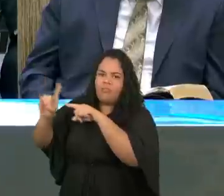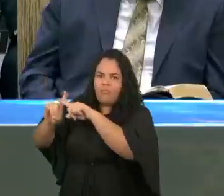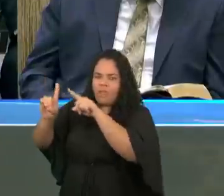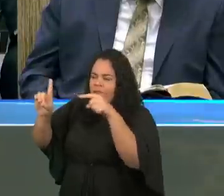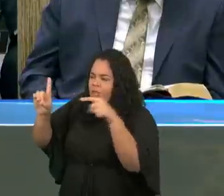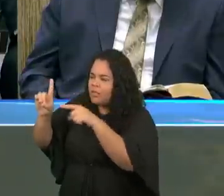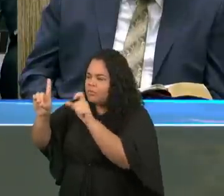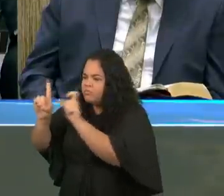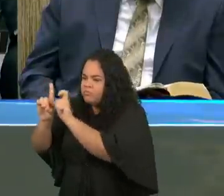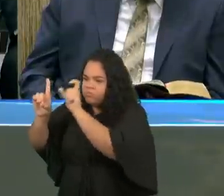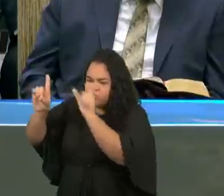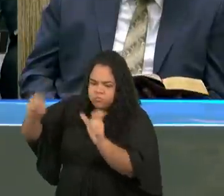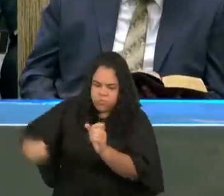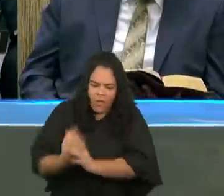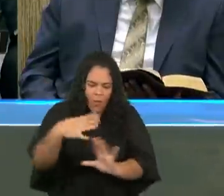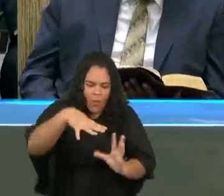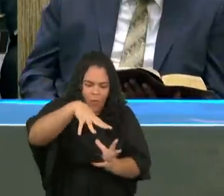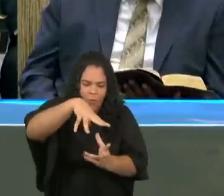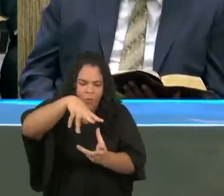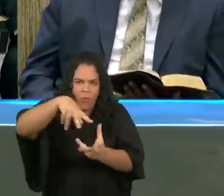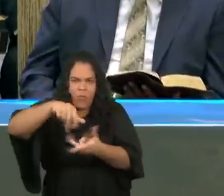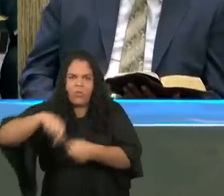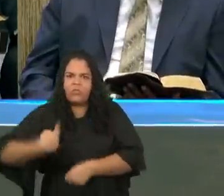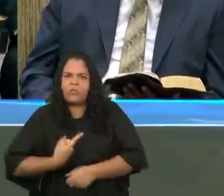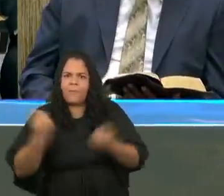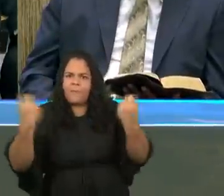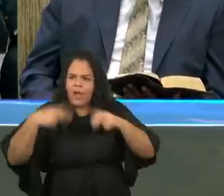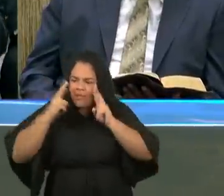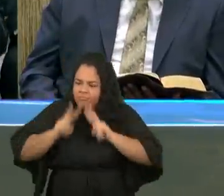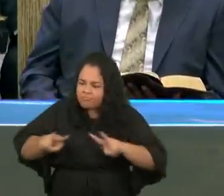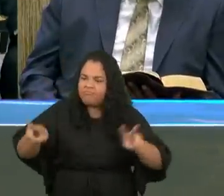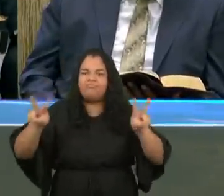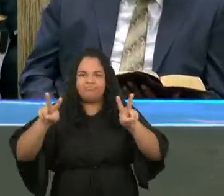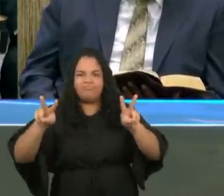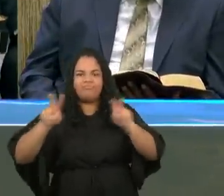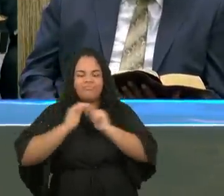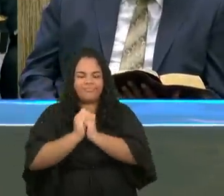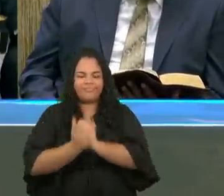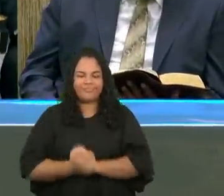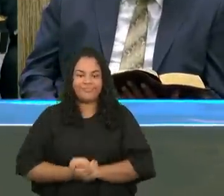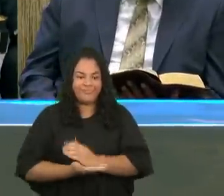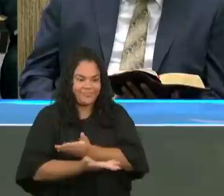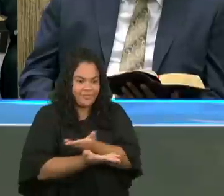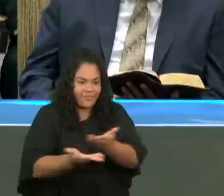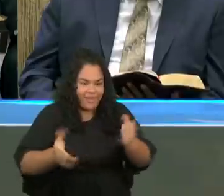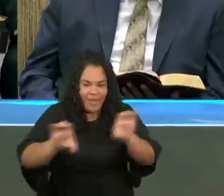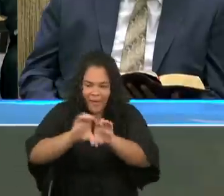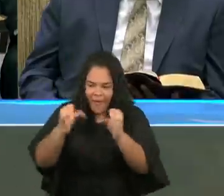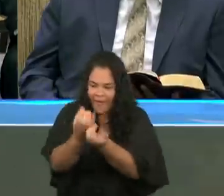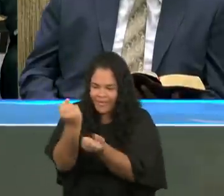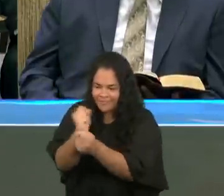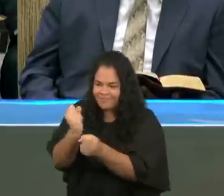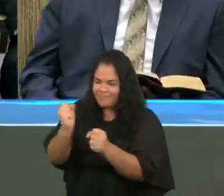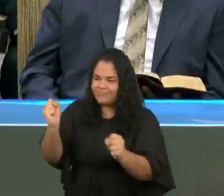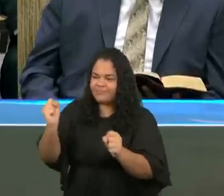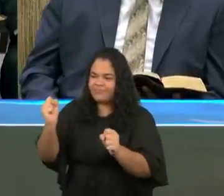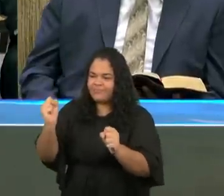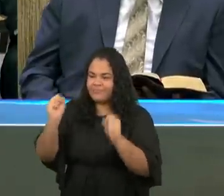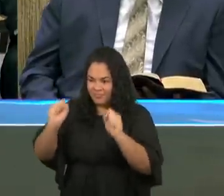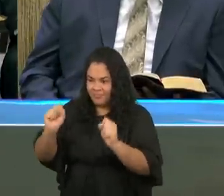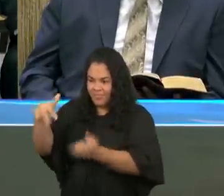Agora sentem, por favor, muito obrigado, grande coral, agora é com vocês. Vamos